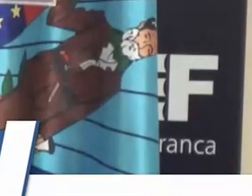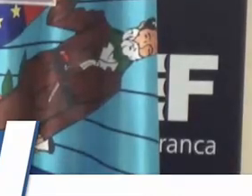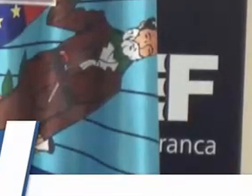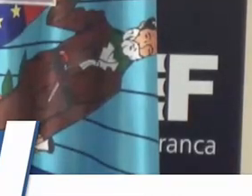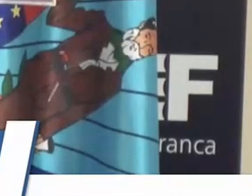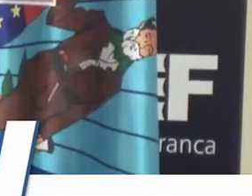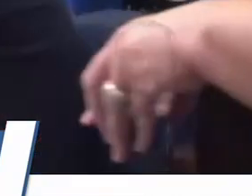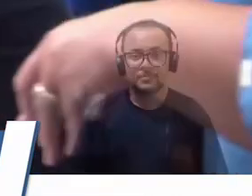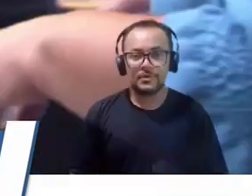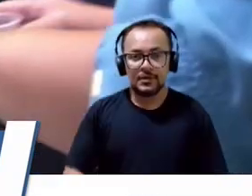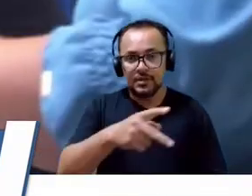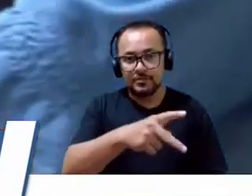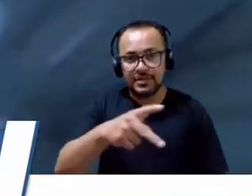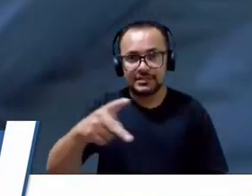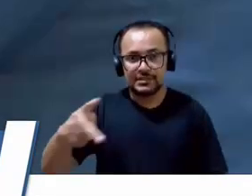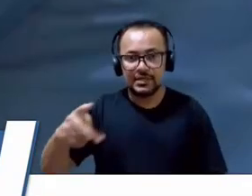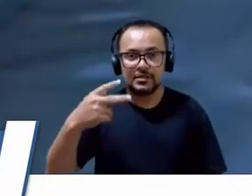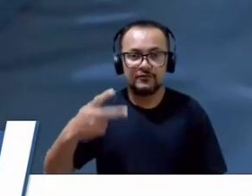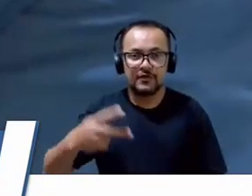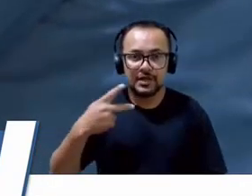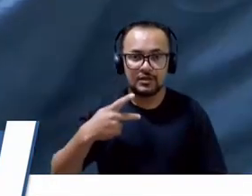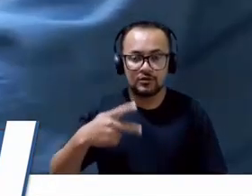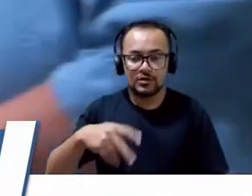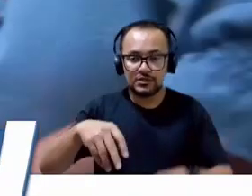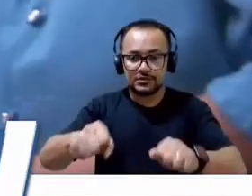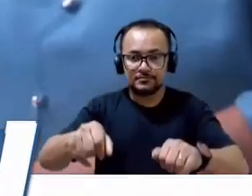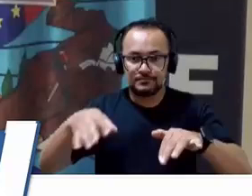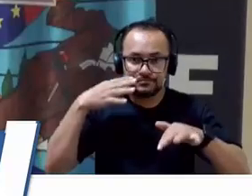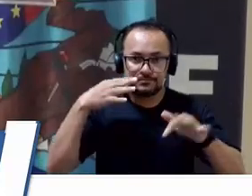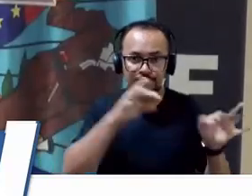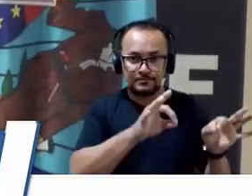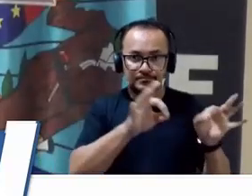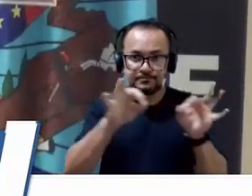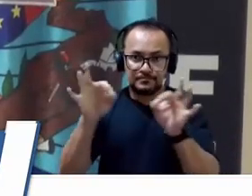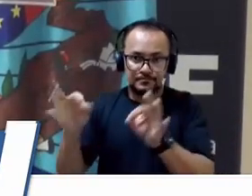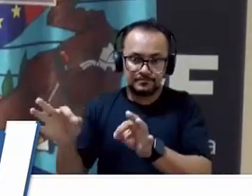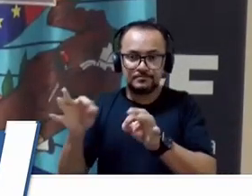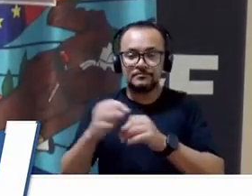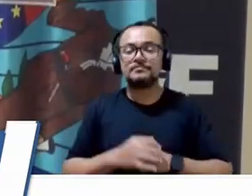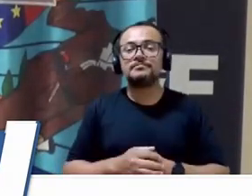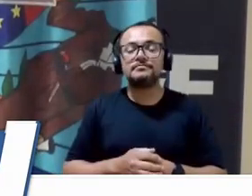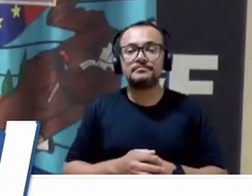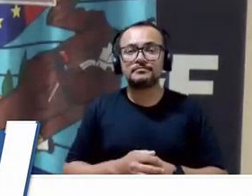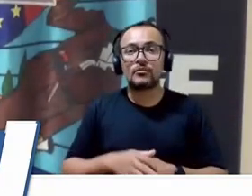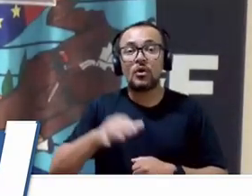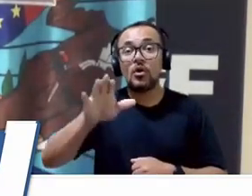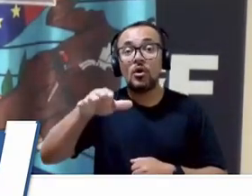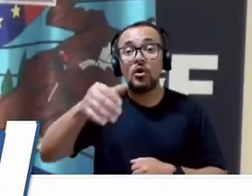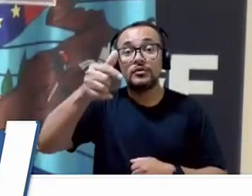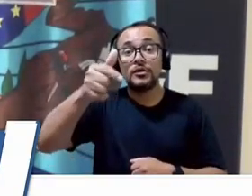Presidente novos pares público nos assiste aqui presente eh Presidente primeiro reforçar aqui